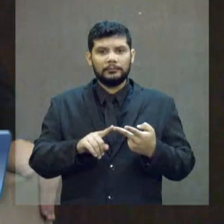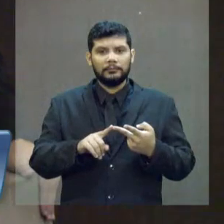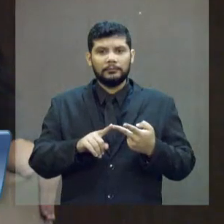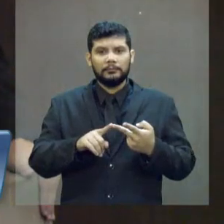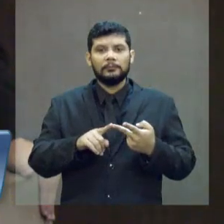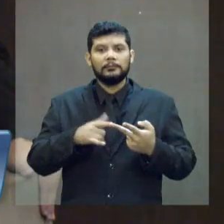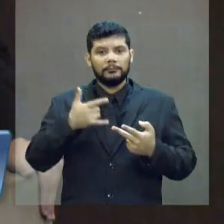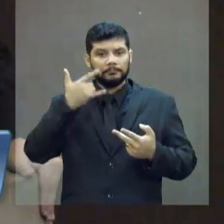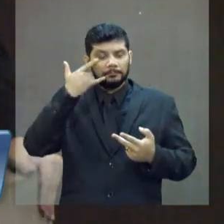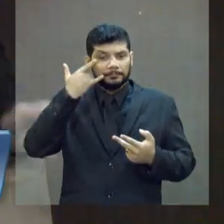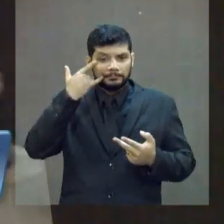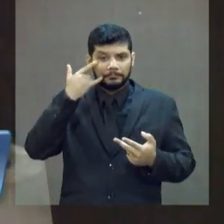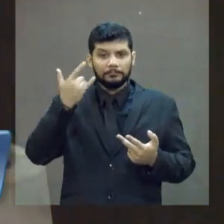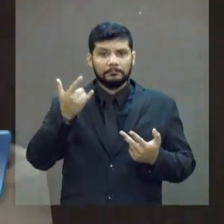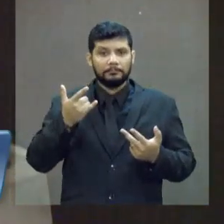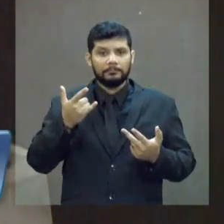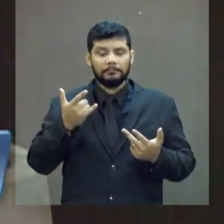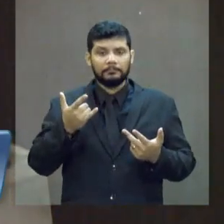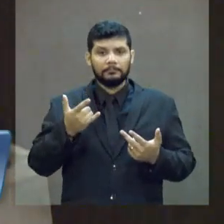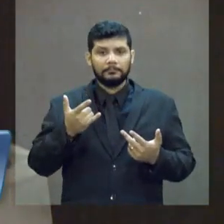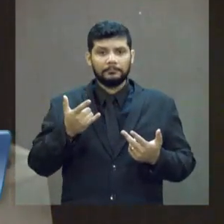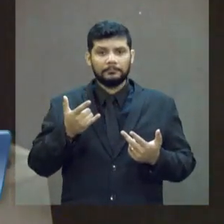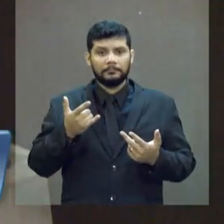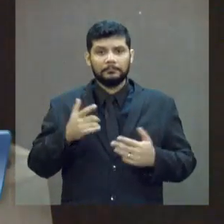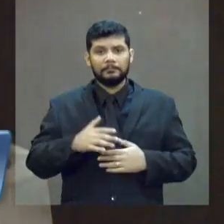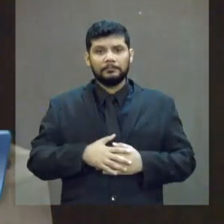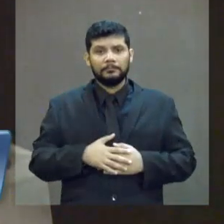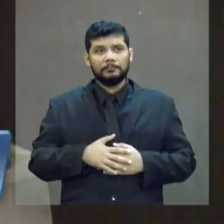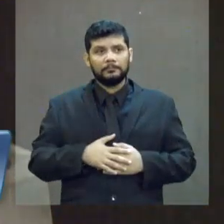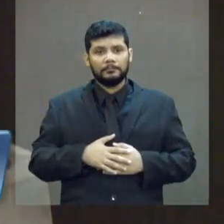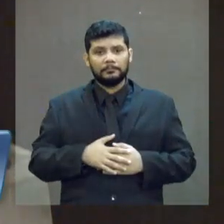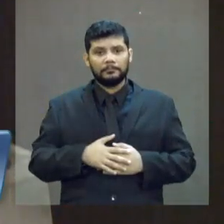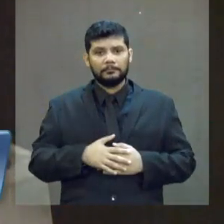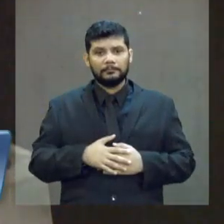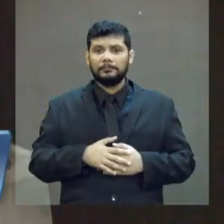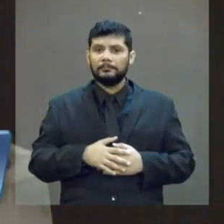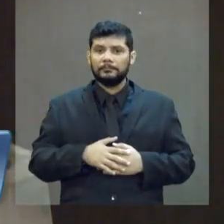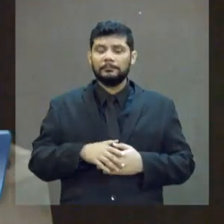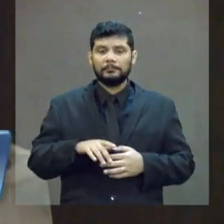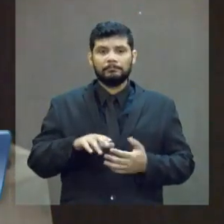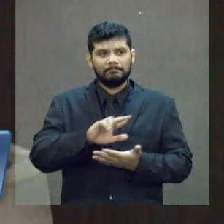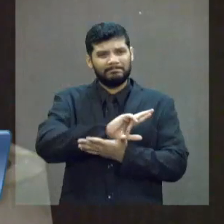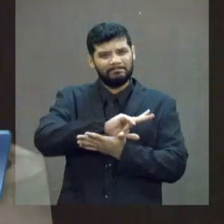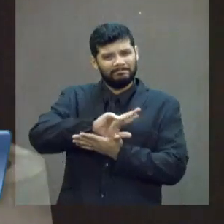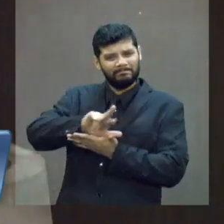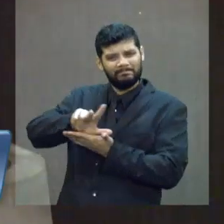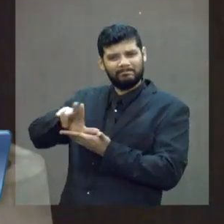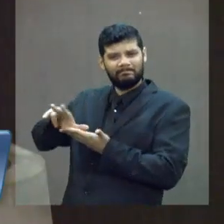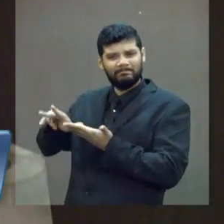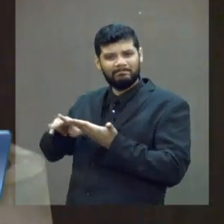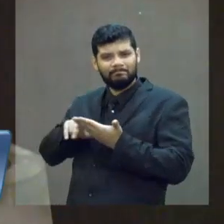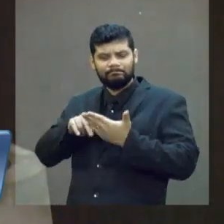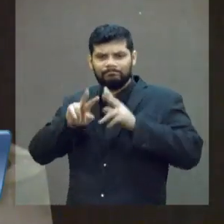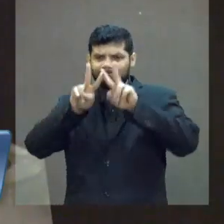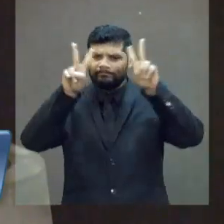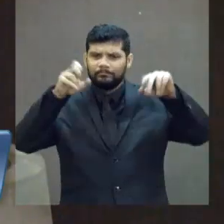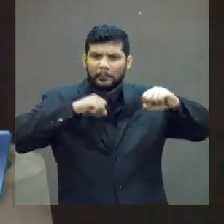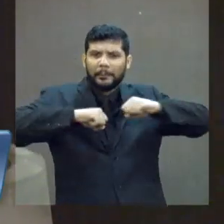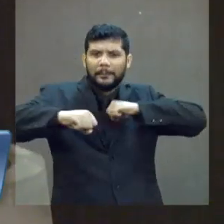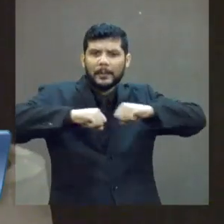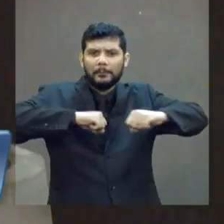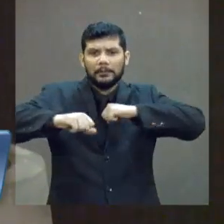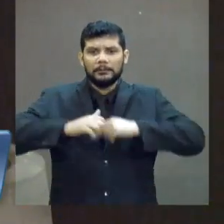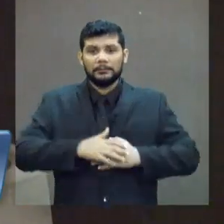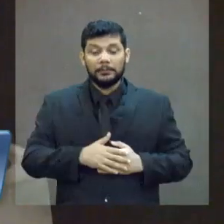Down, com síndrome de Down. Fizemos um largo debate. E, em resumo, as